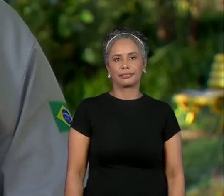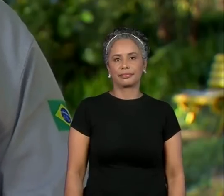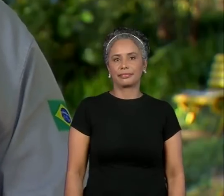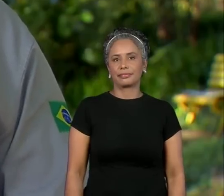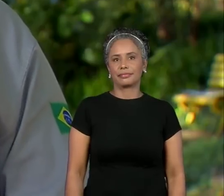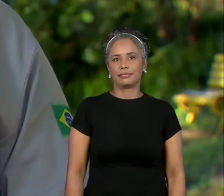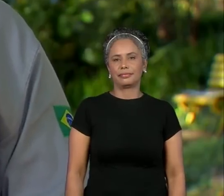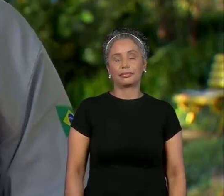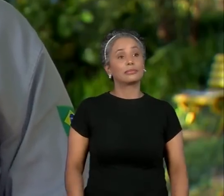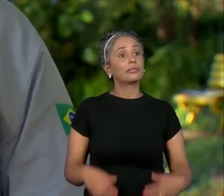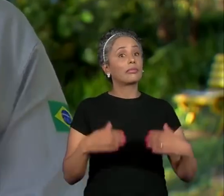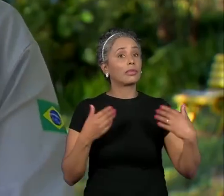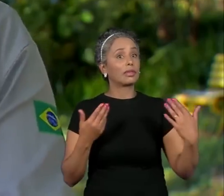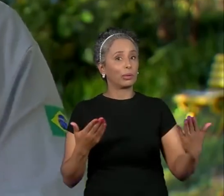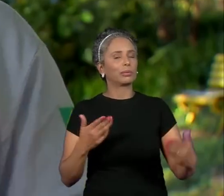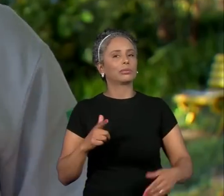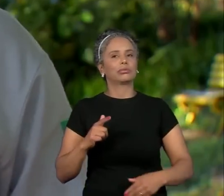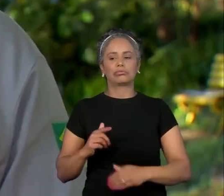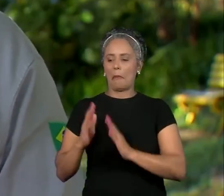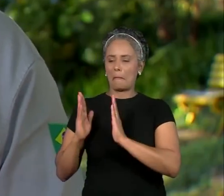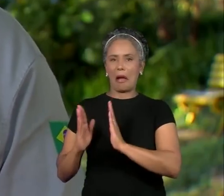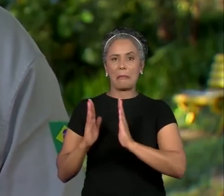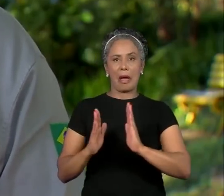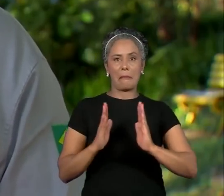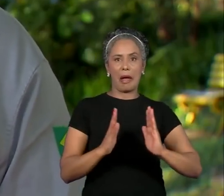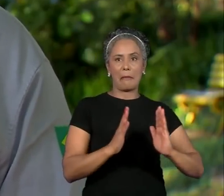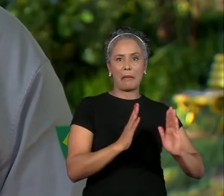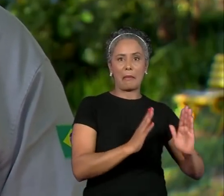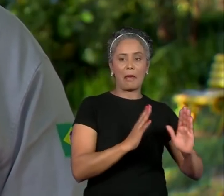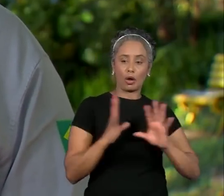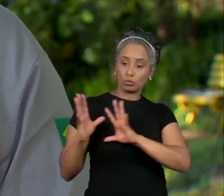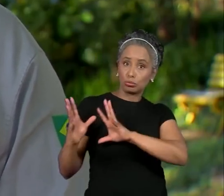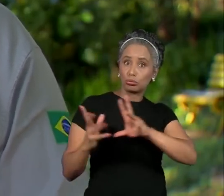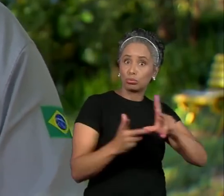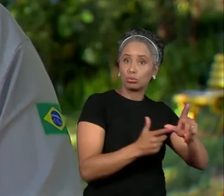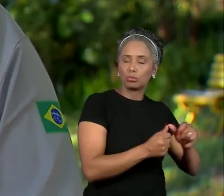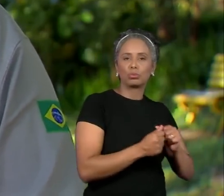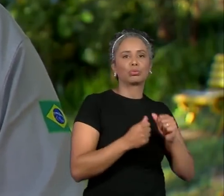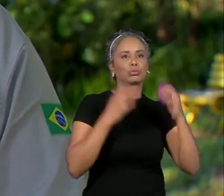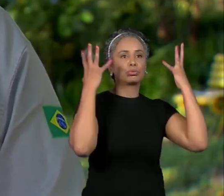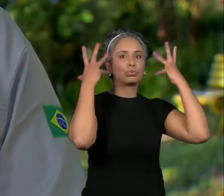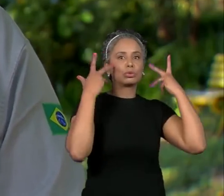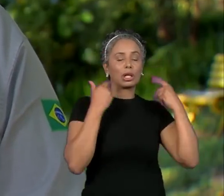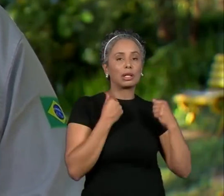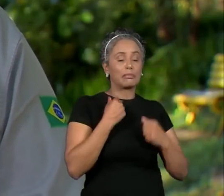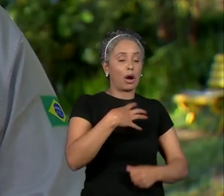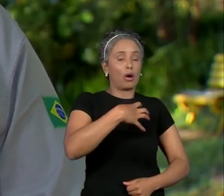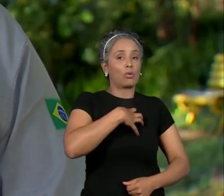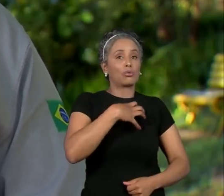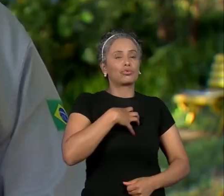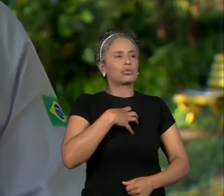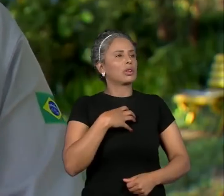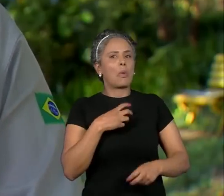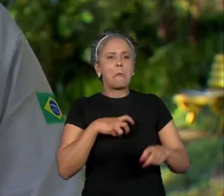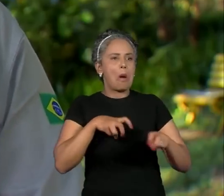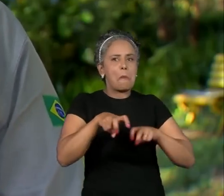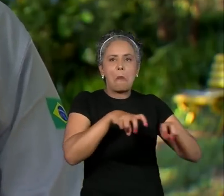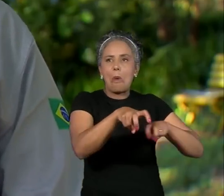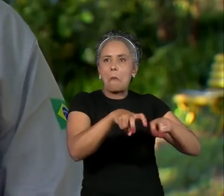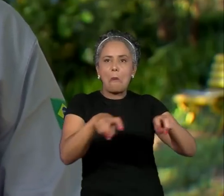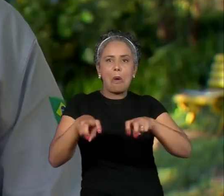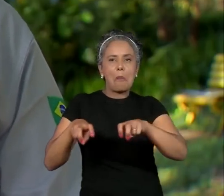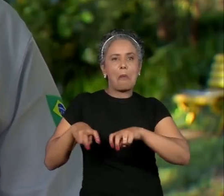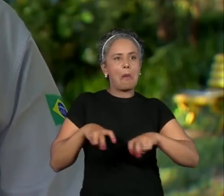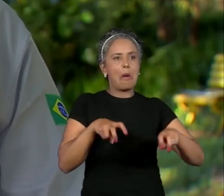Com a mudança de hábitat, esses bichos forçam os bichos a se moverem mais. Aí eles caem no problema do atropelamento, de cruzar